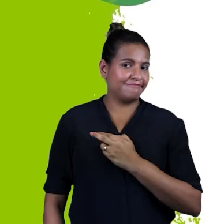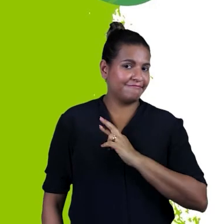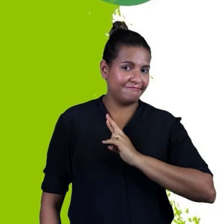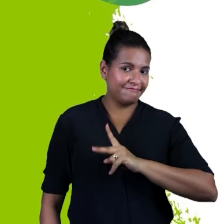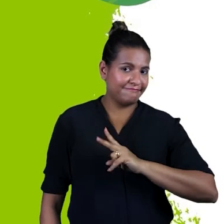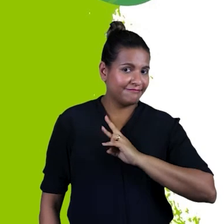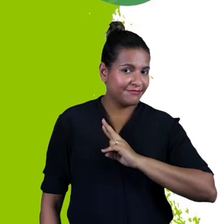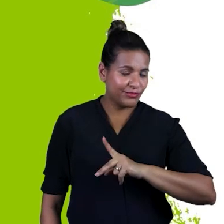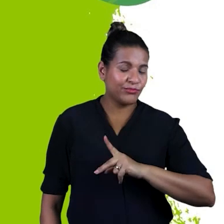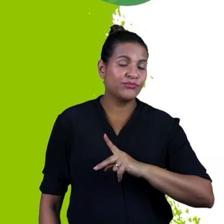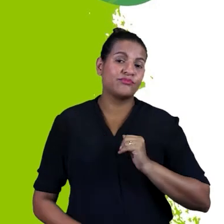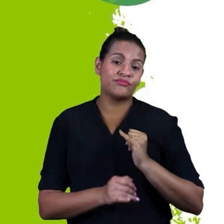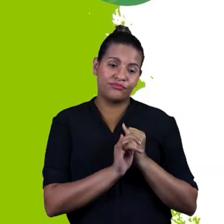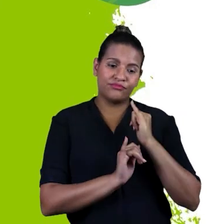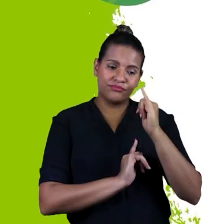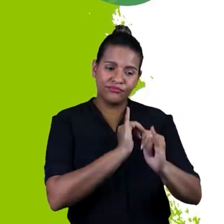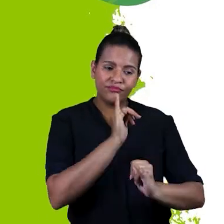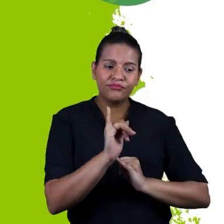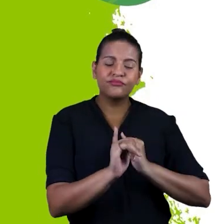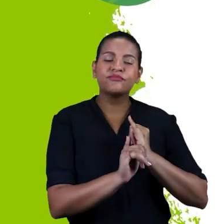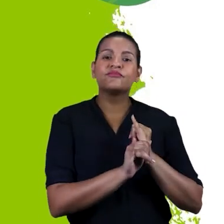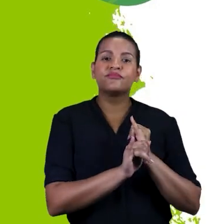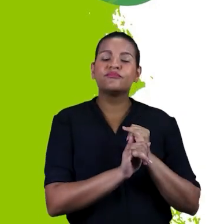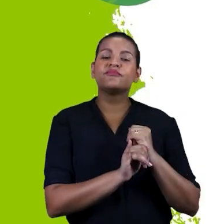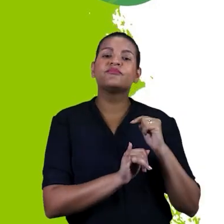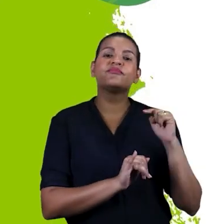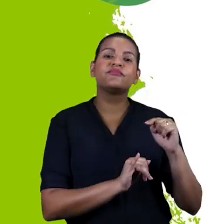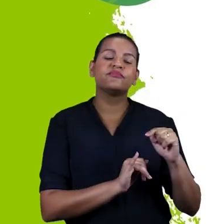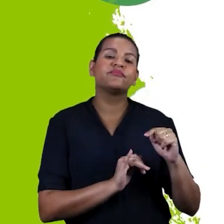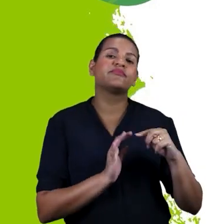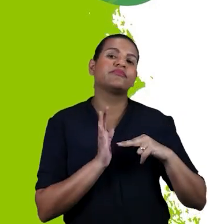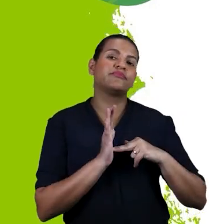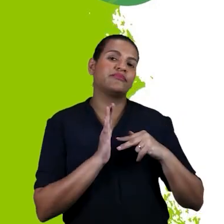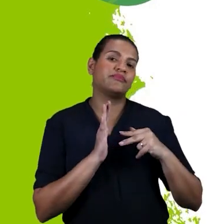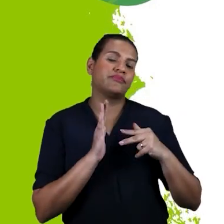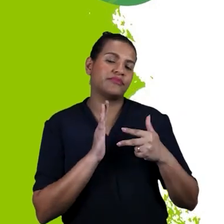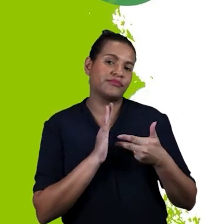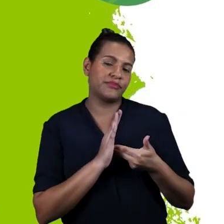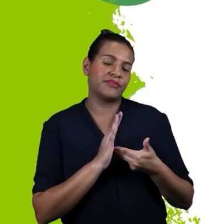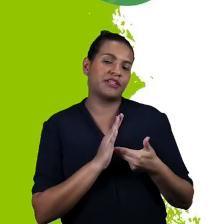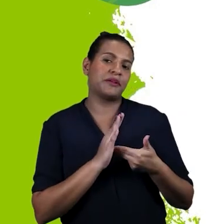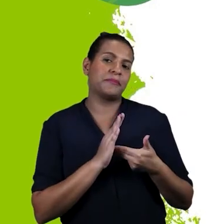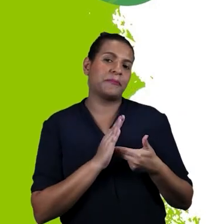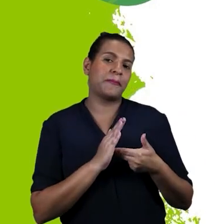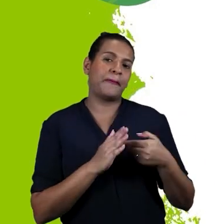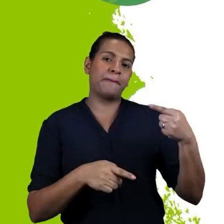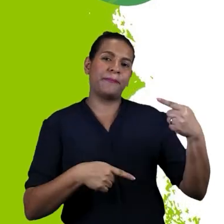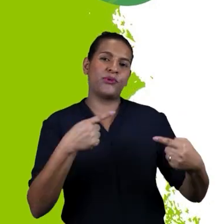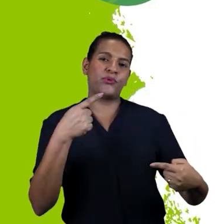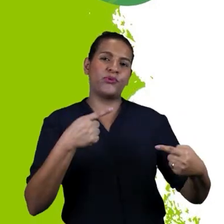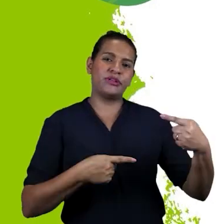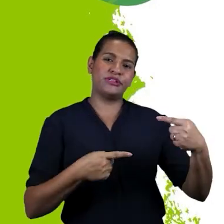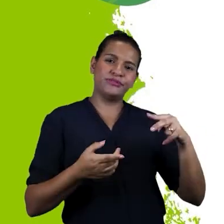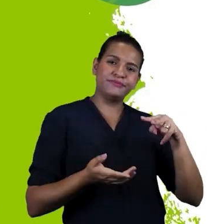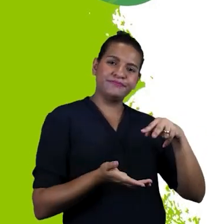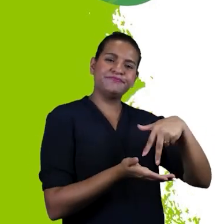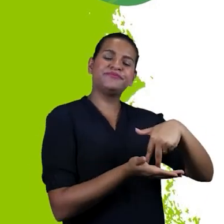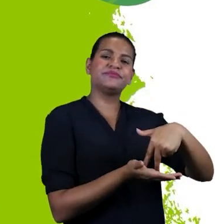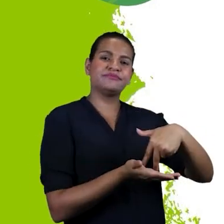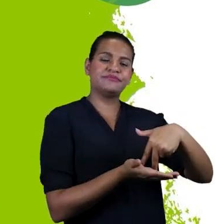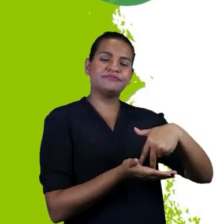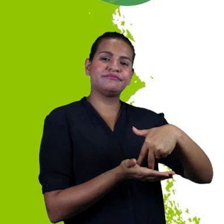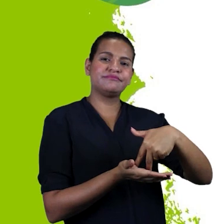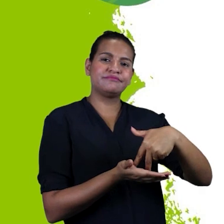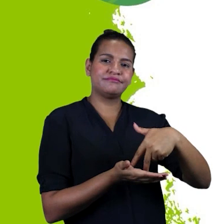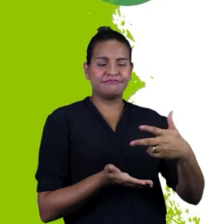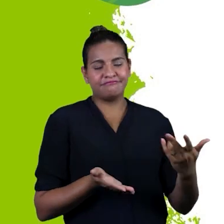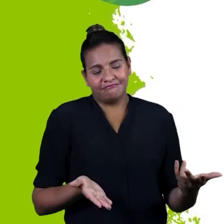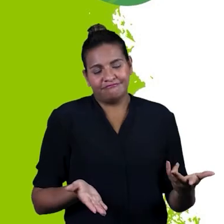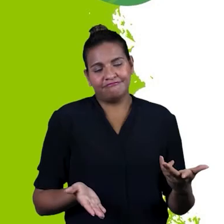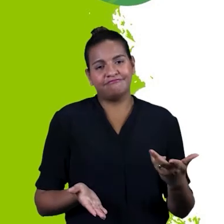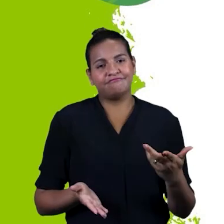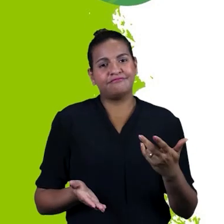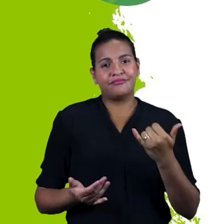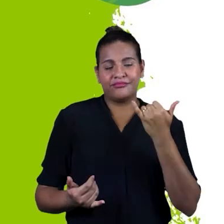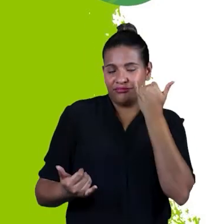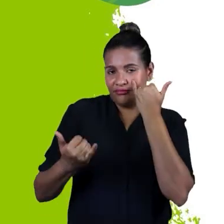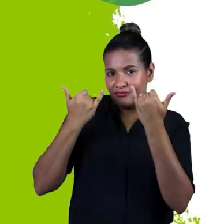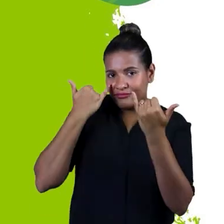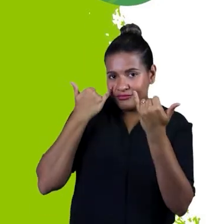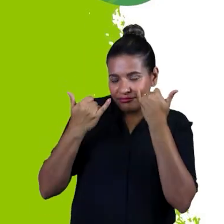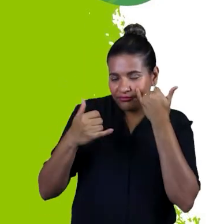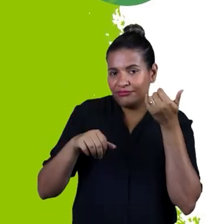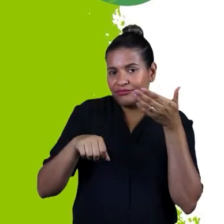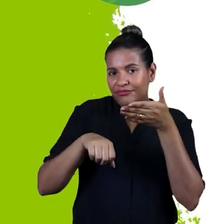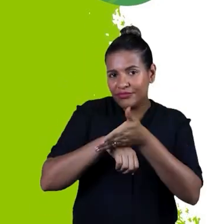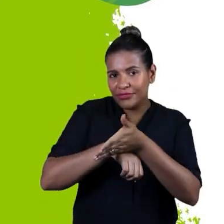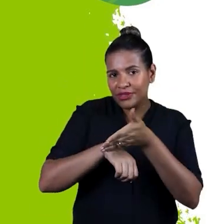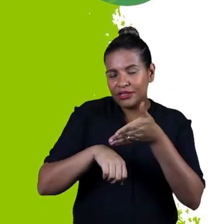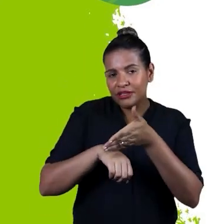com familiares, com amigos. Estar na internet é também estar em um espaço político. É